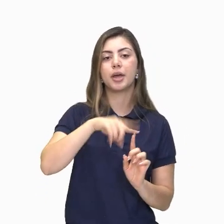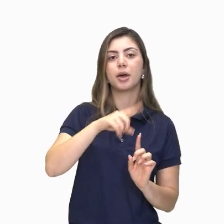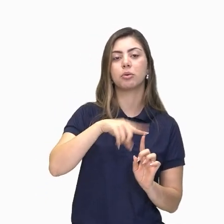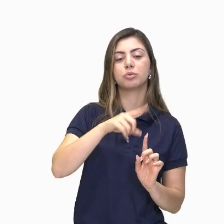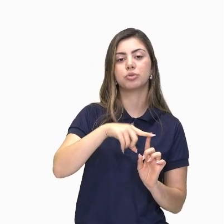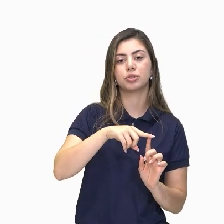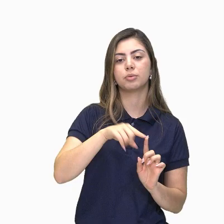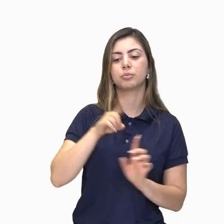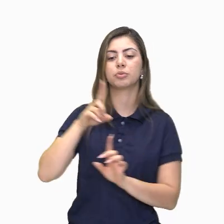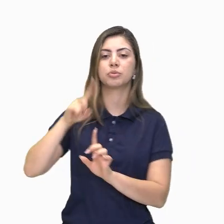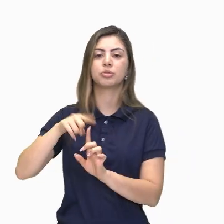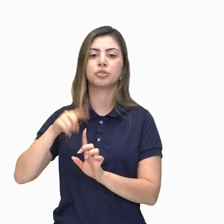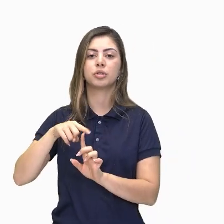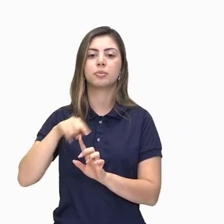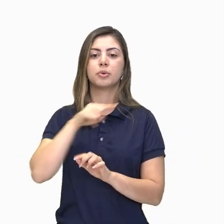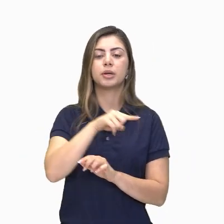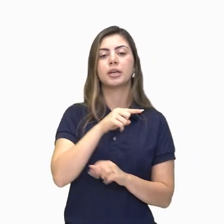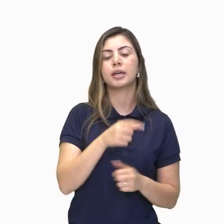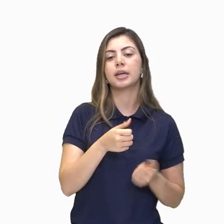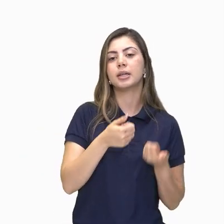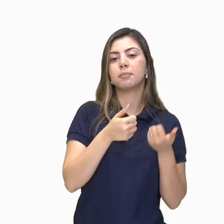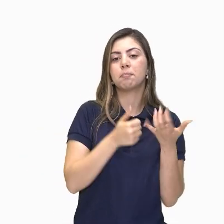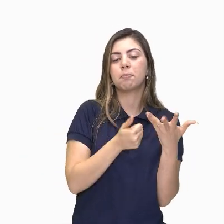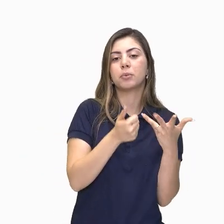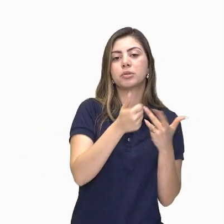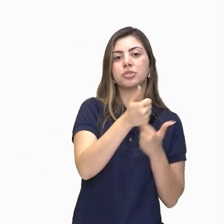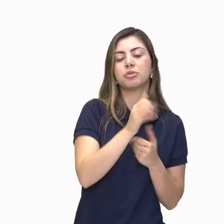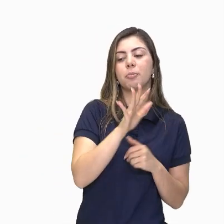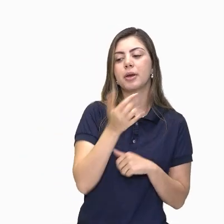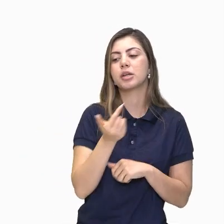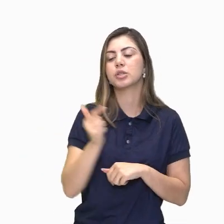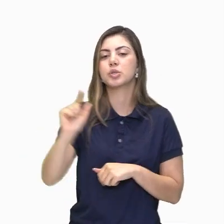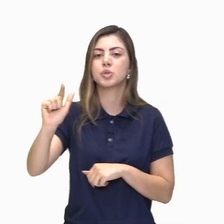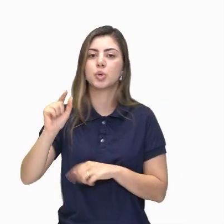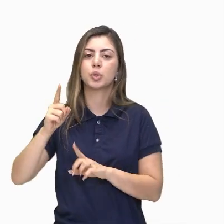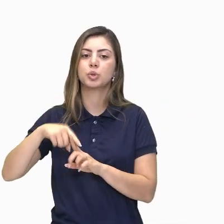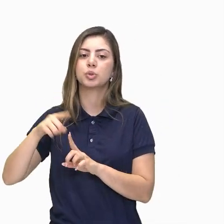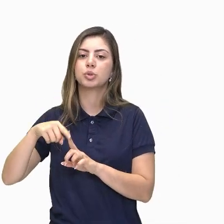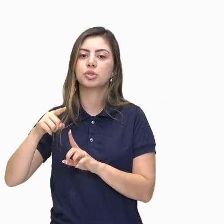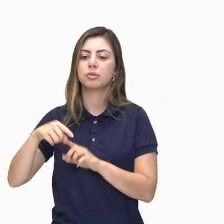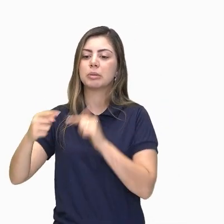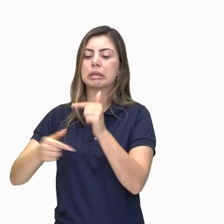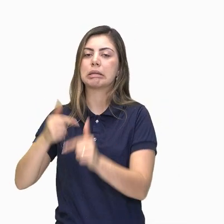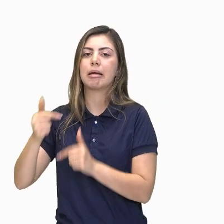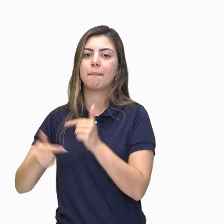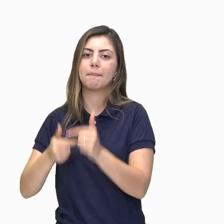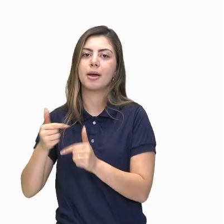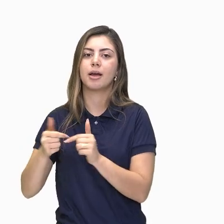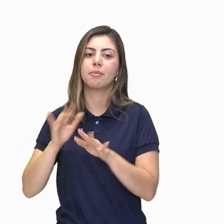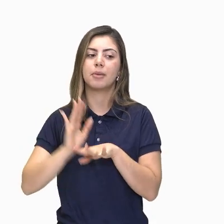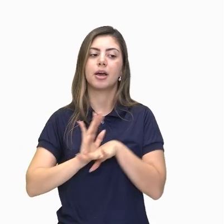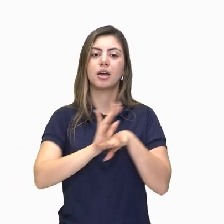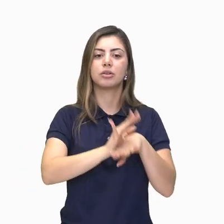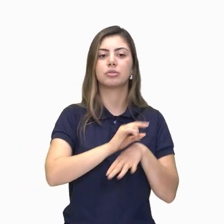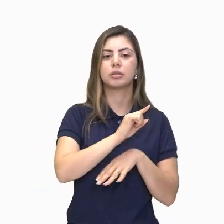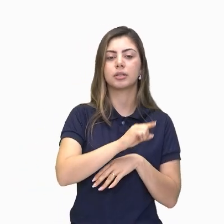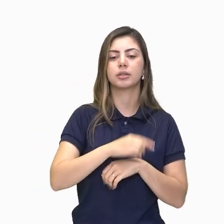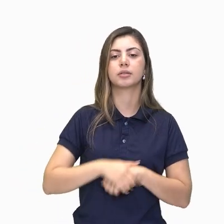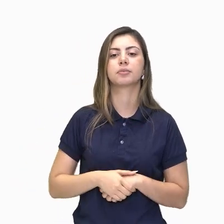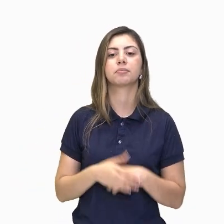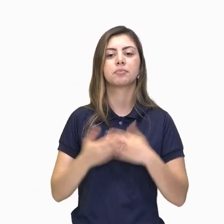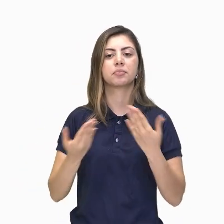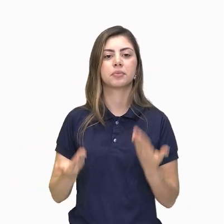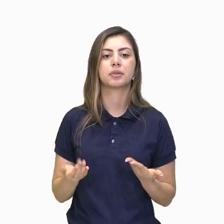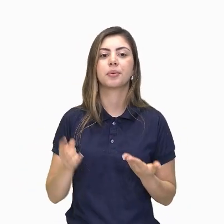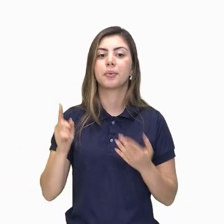do trabalho ou dos recursos obtidos por outra espécie. Então, a espécie parasita, ela explora